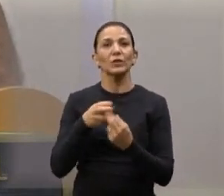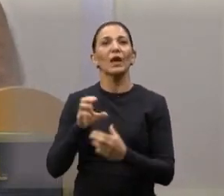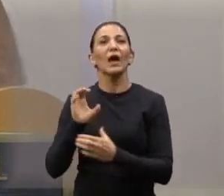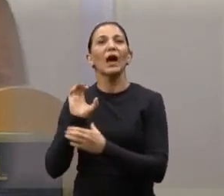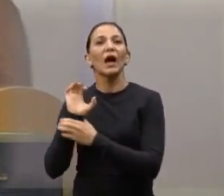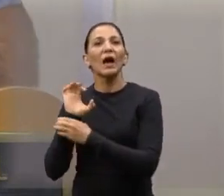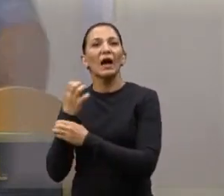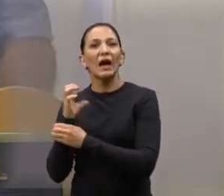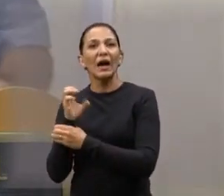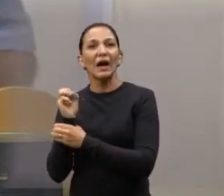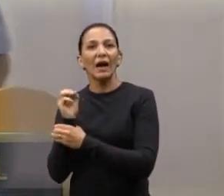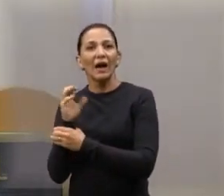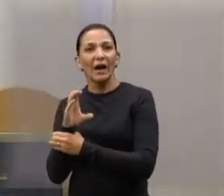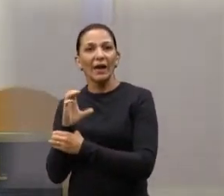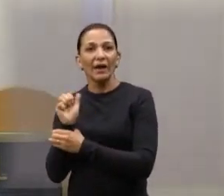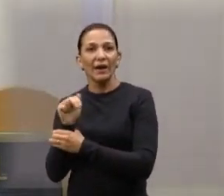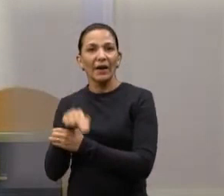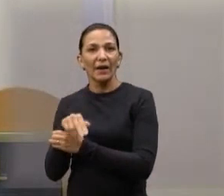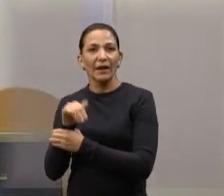medicinal gratuitamente.